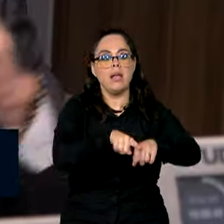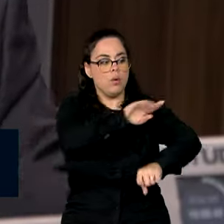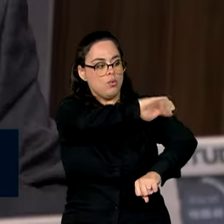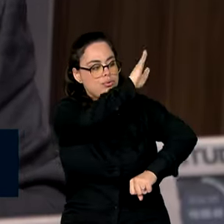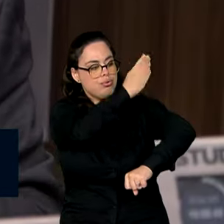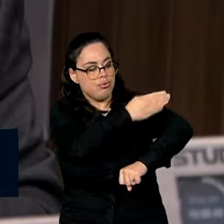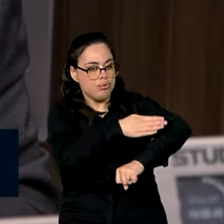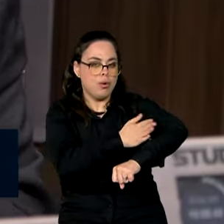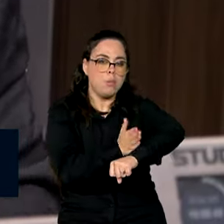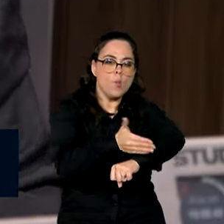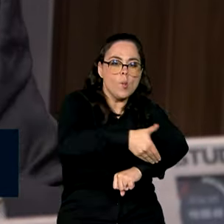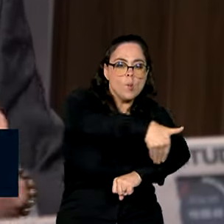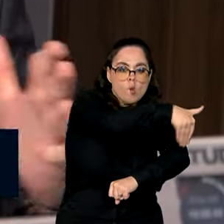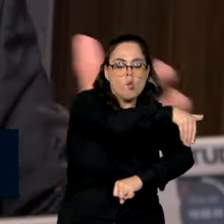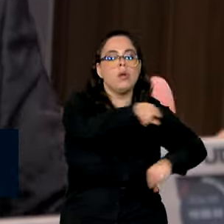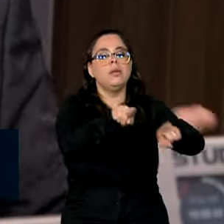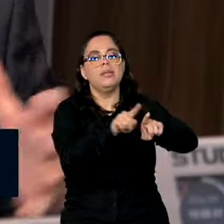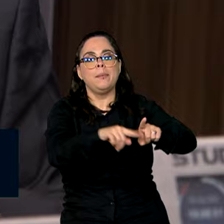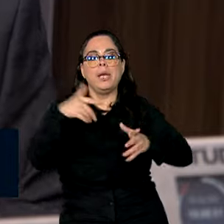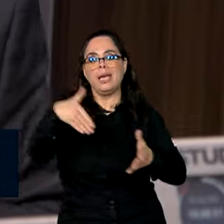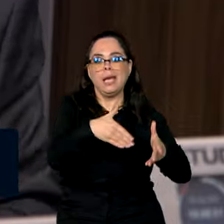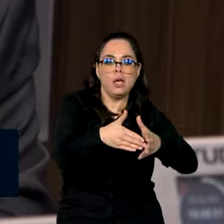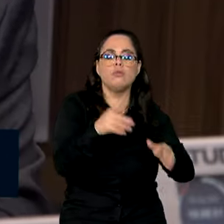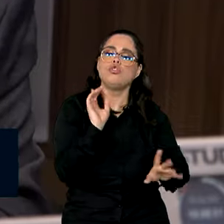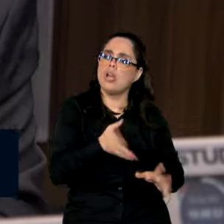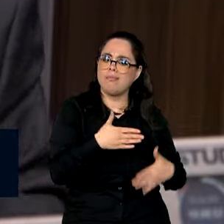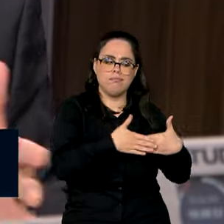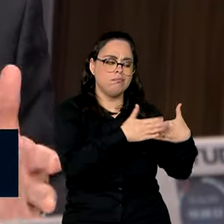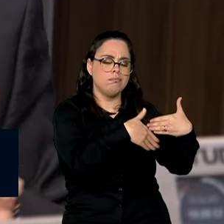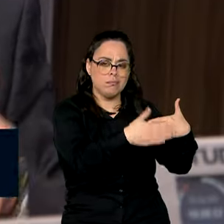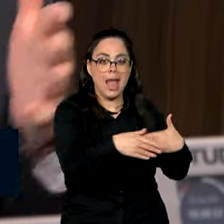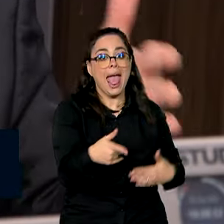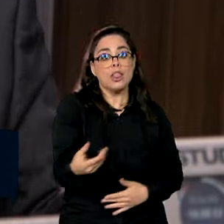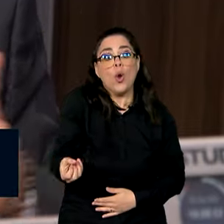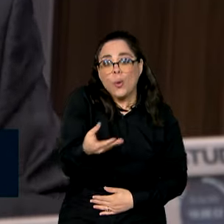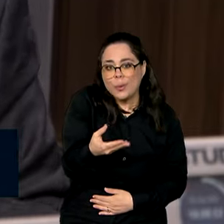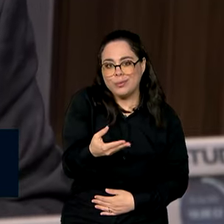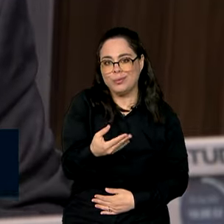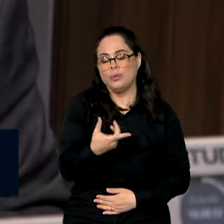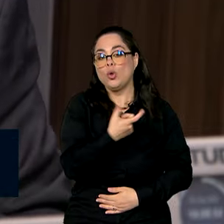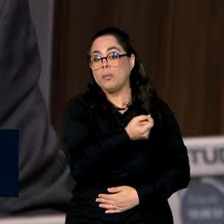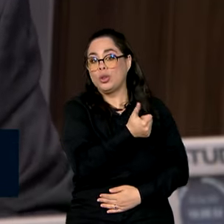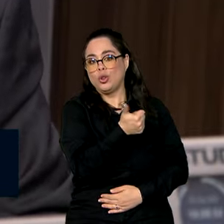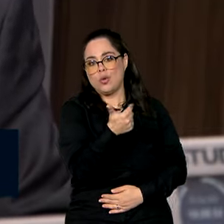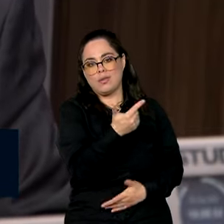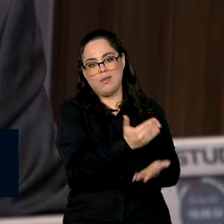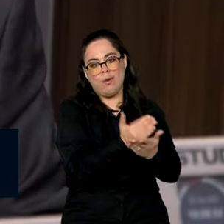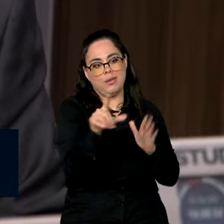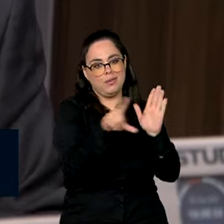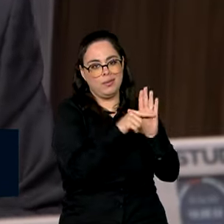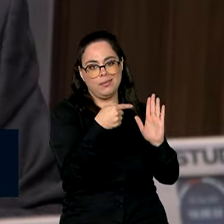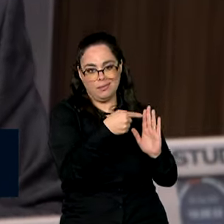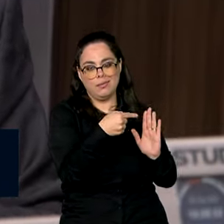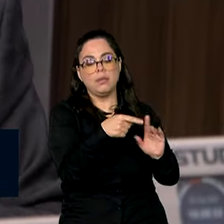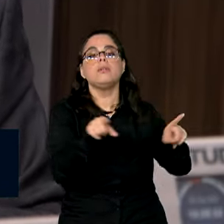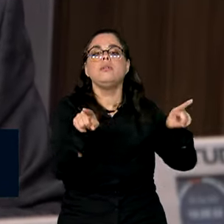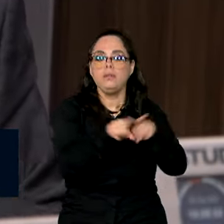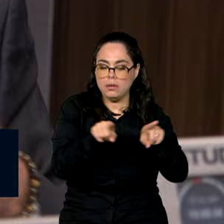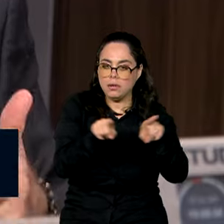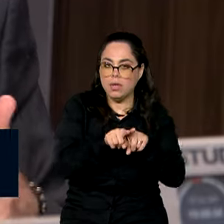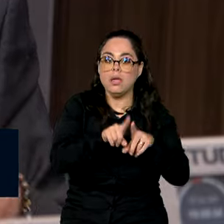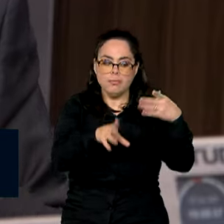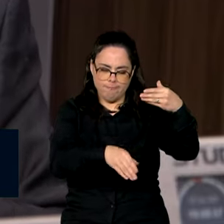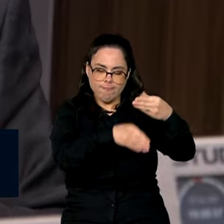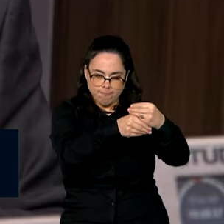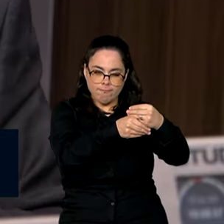pack encosta foram feitos a partir daquela época então é muito recente a partir de 2012 e eh